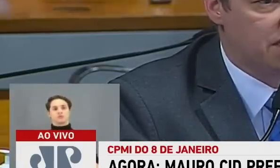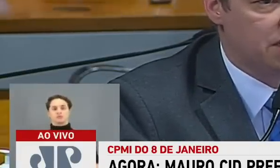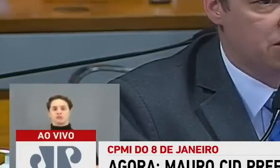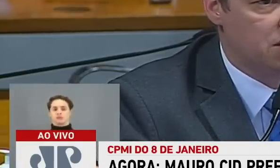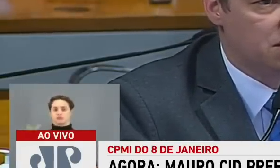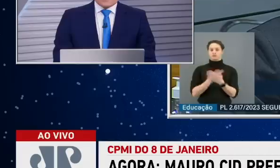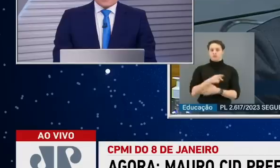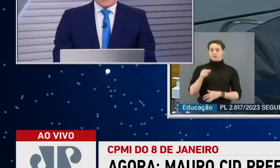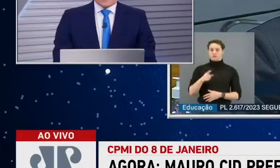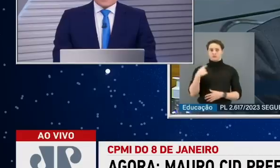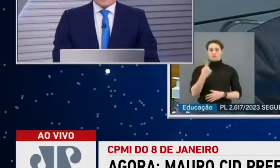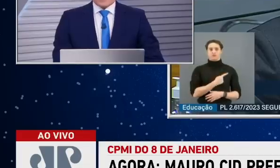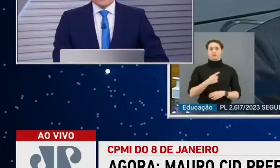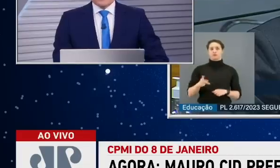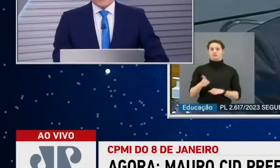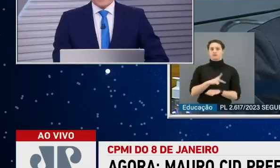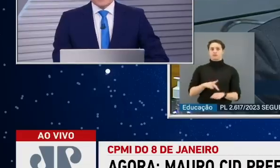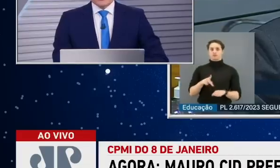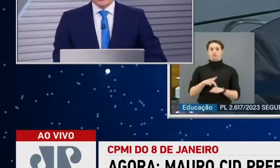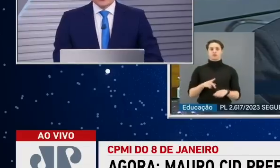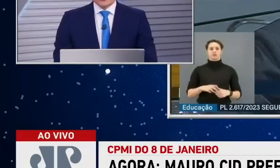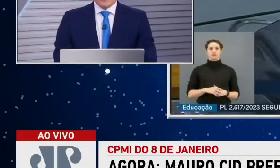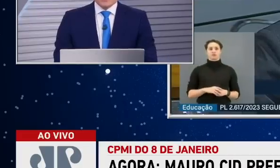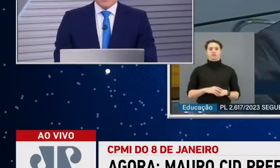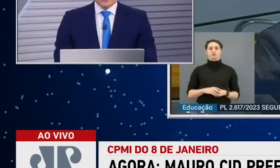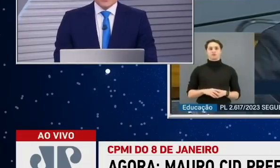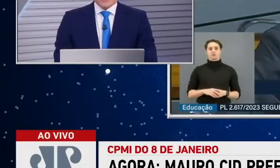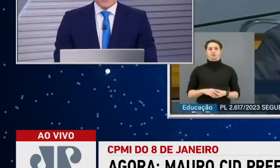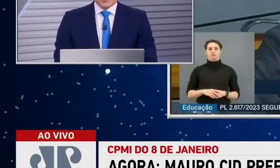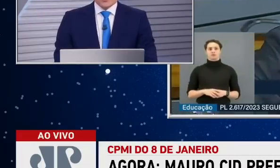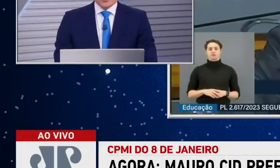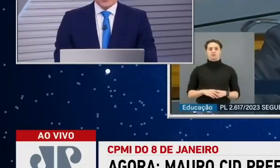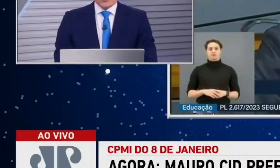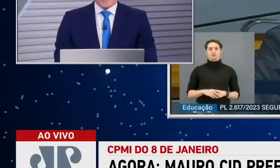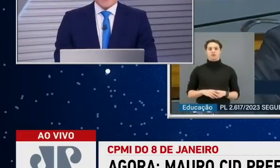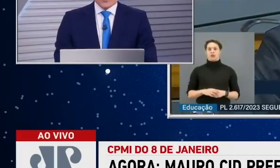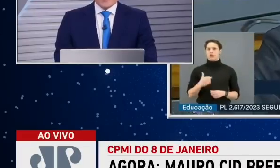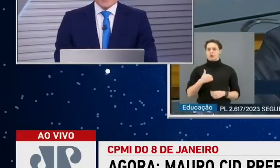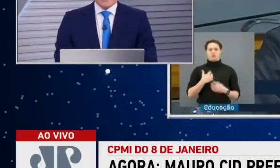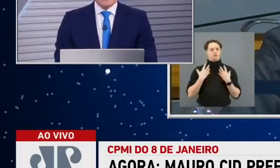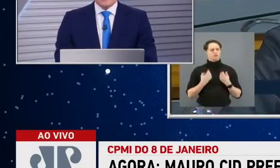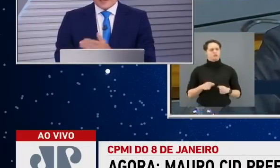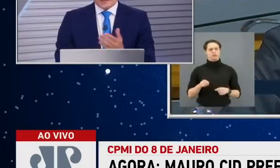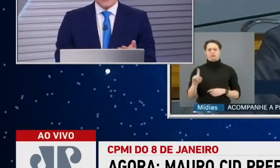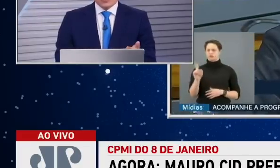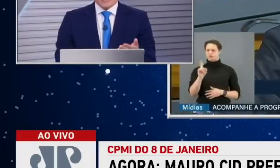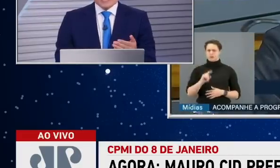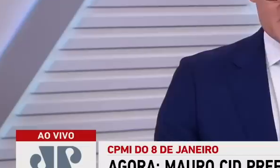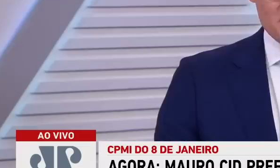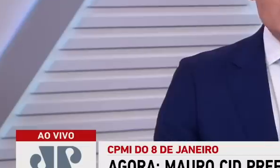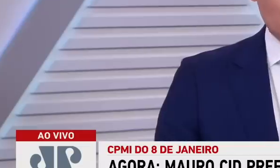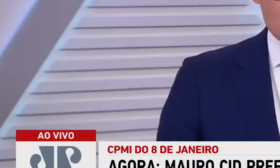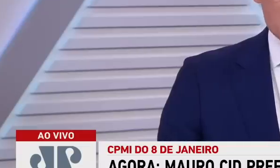aqui no nosso país, senhor presidente. Aí, fala do deputado federal do Novo, Marcel Van Hatten.